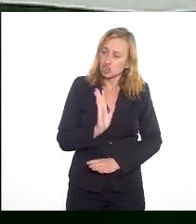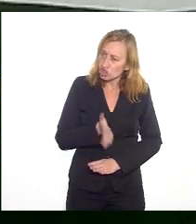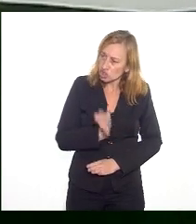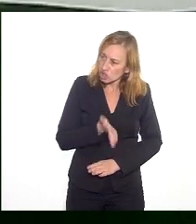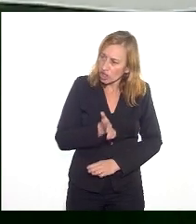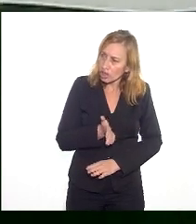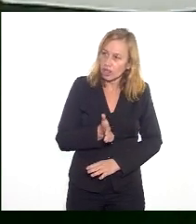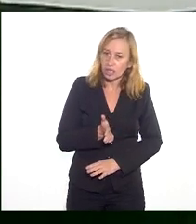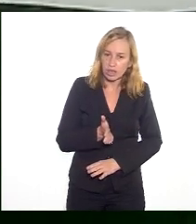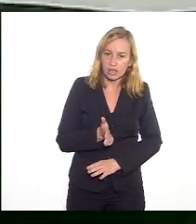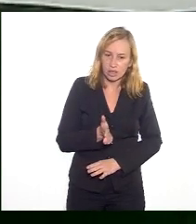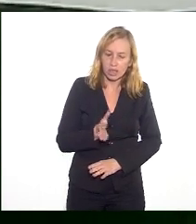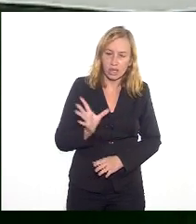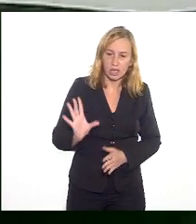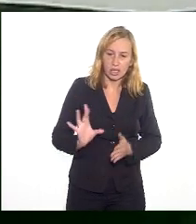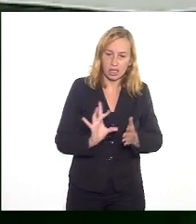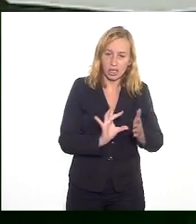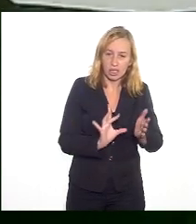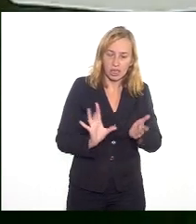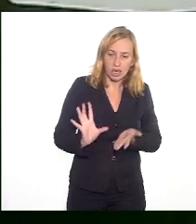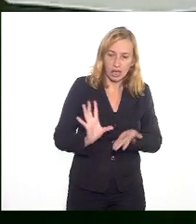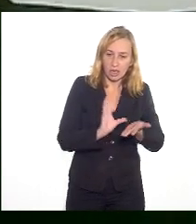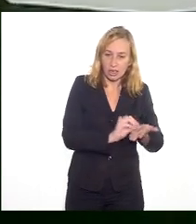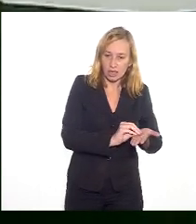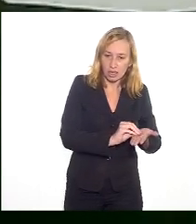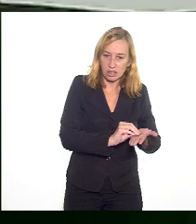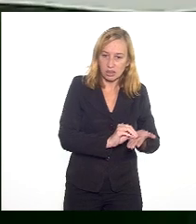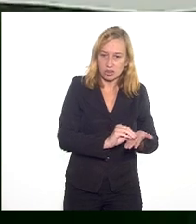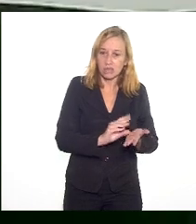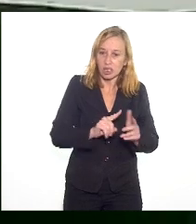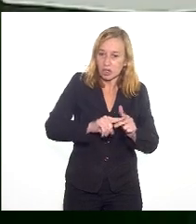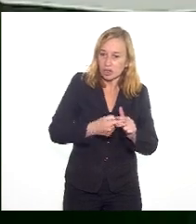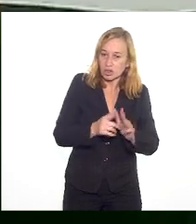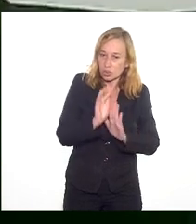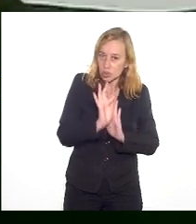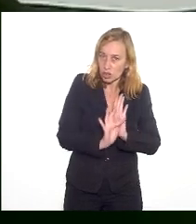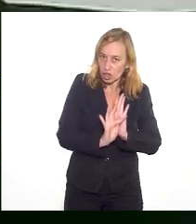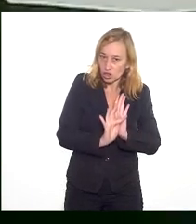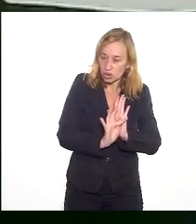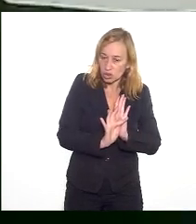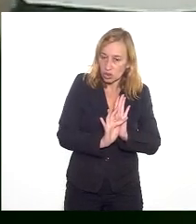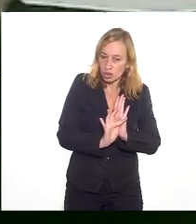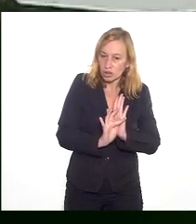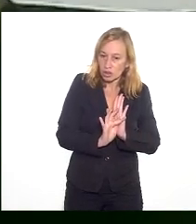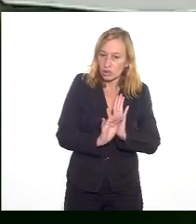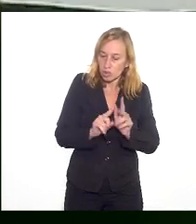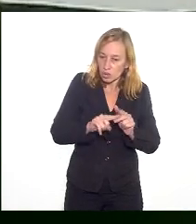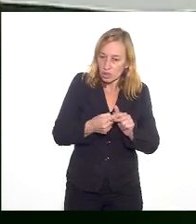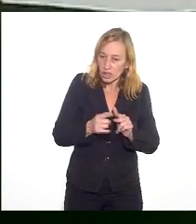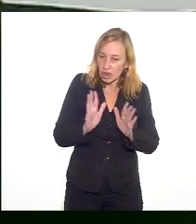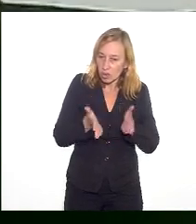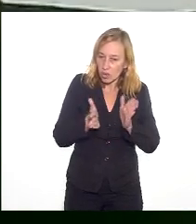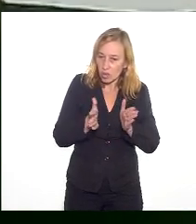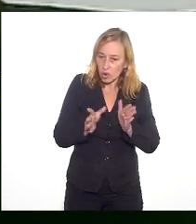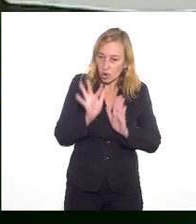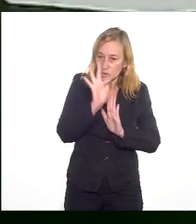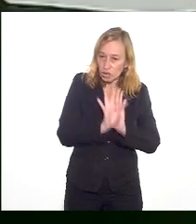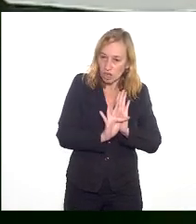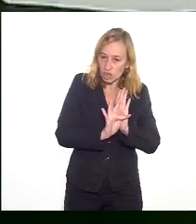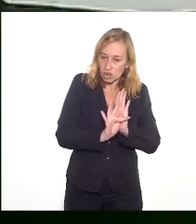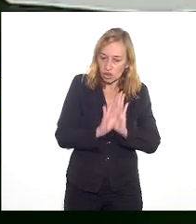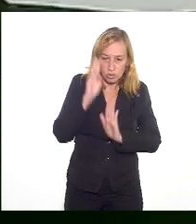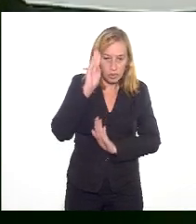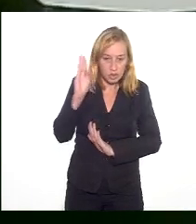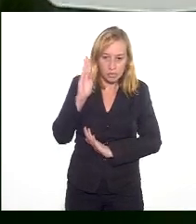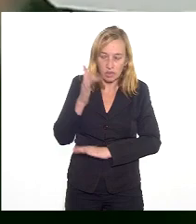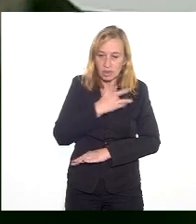já estaria previsto nos anexos, mas ajustando o texto, a gente acerta agora no texto do eixo prioritário,